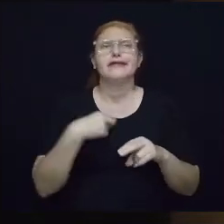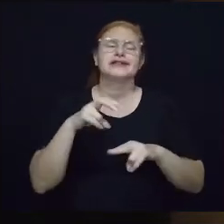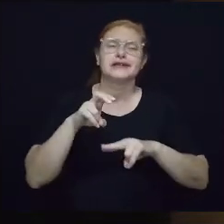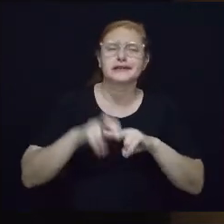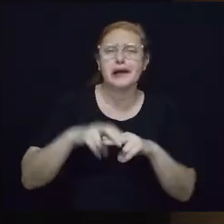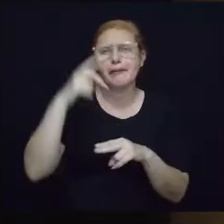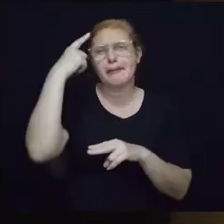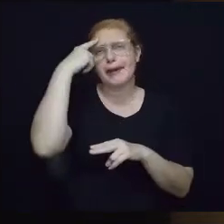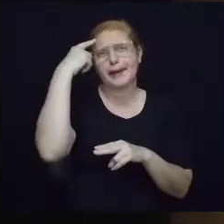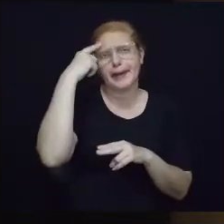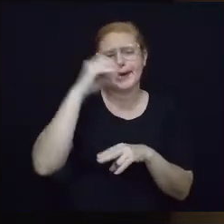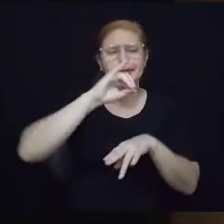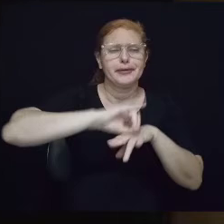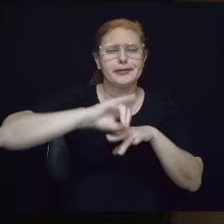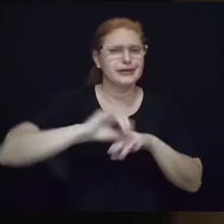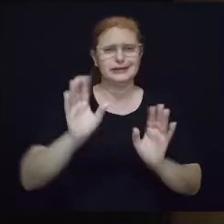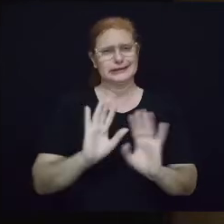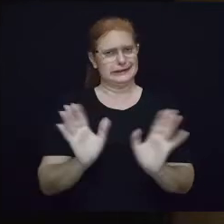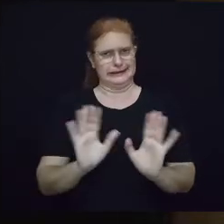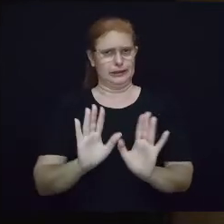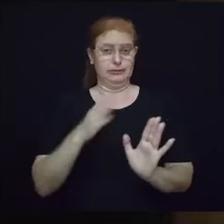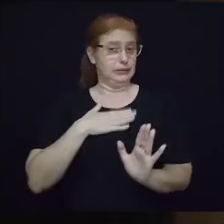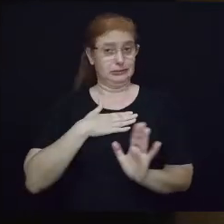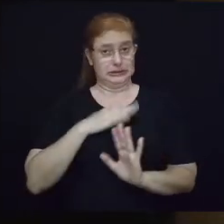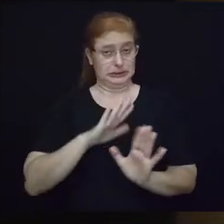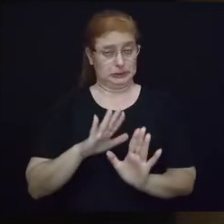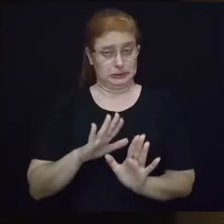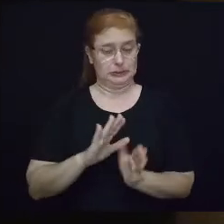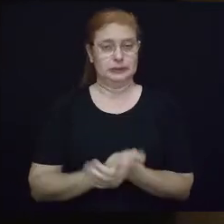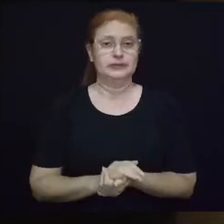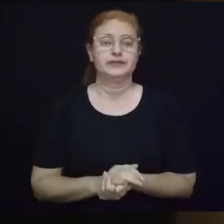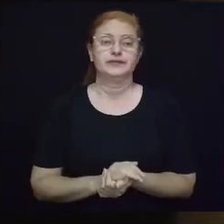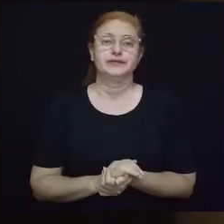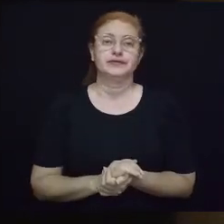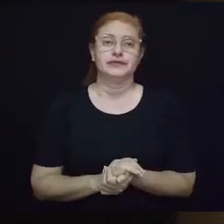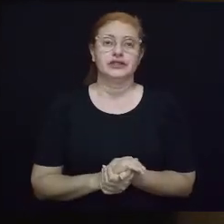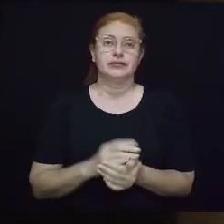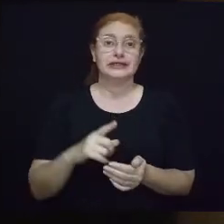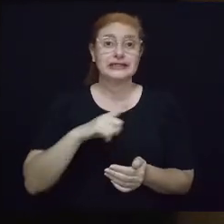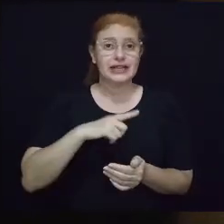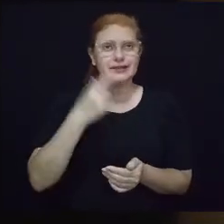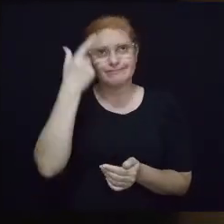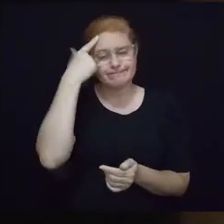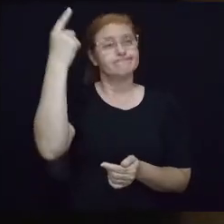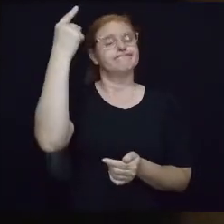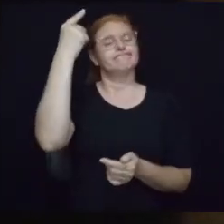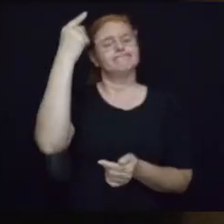assim que funciona para mim no caso das esculturas. Ela vem uma ideia, sabe?